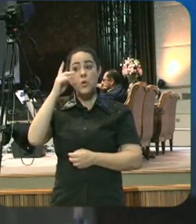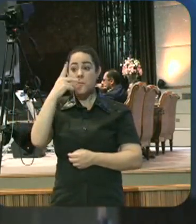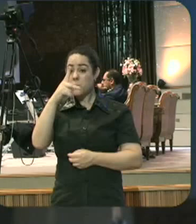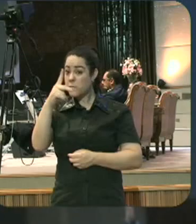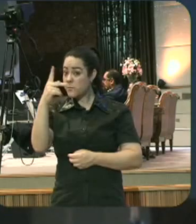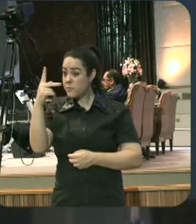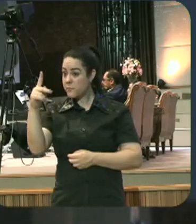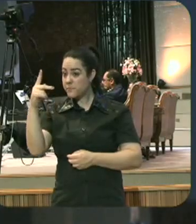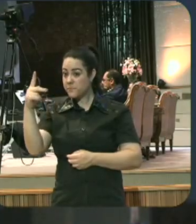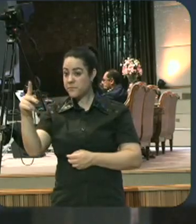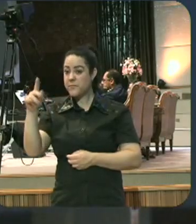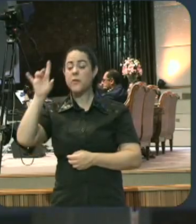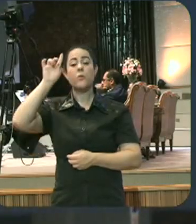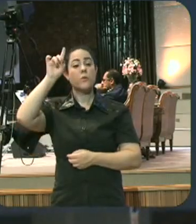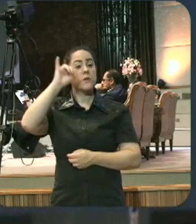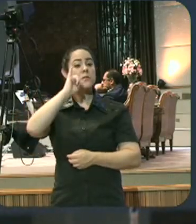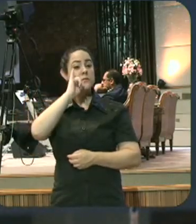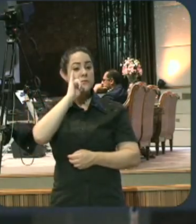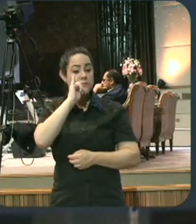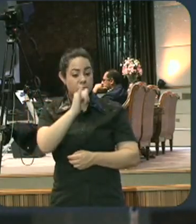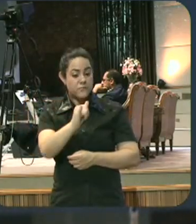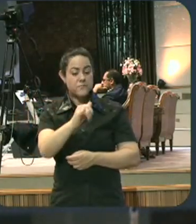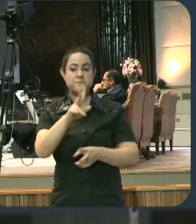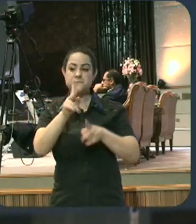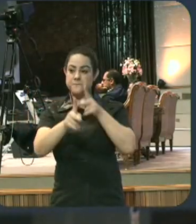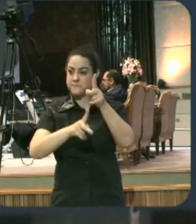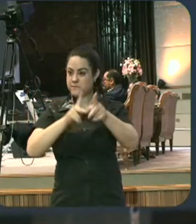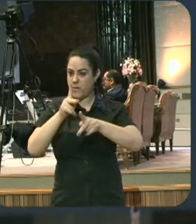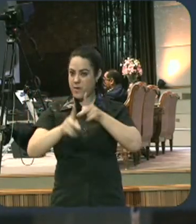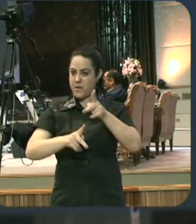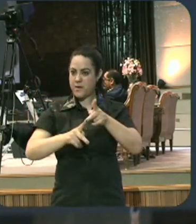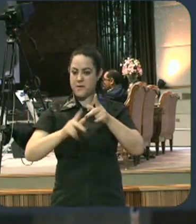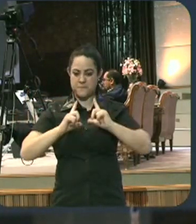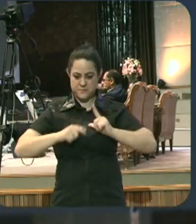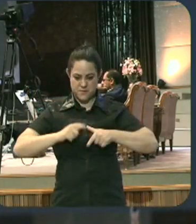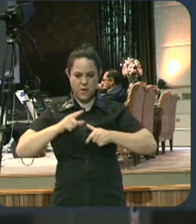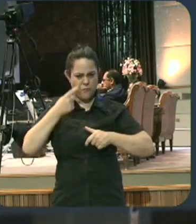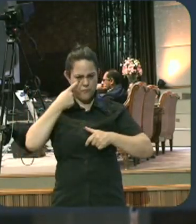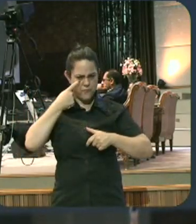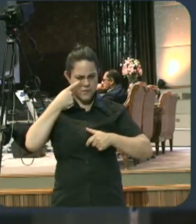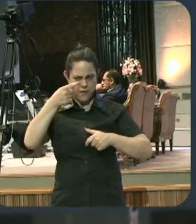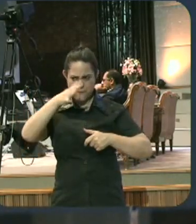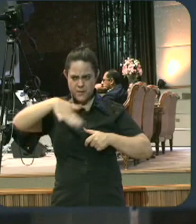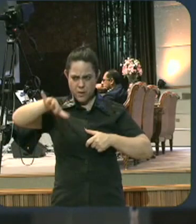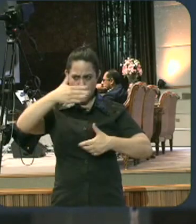aquilo que Deus estava dizendo para o povo: você está vendo a muralha? Eu vou derrubar a muralha,